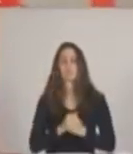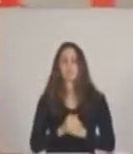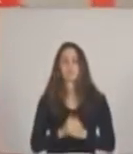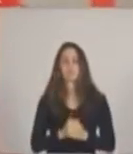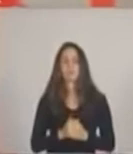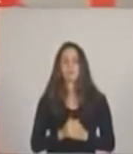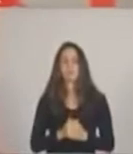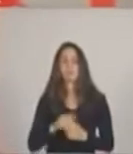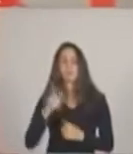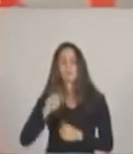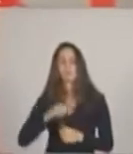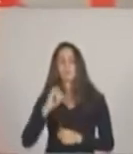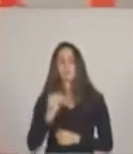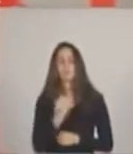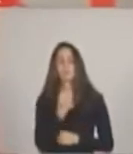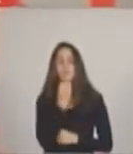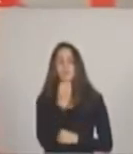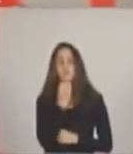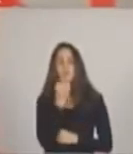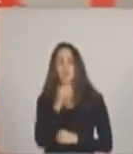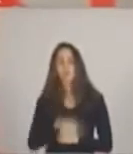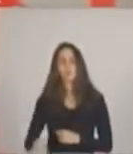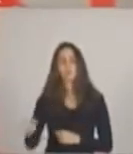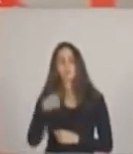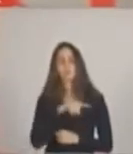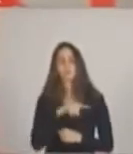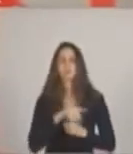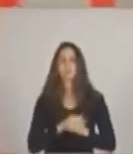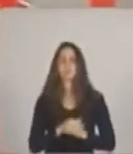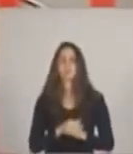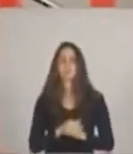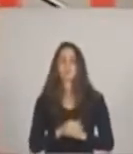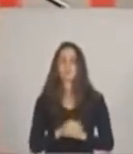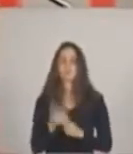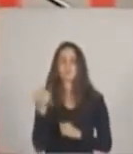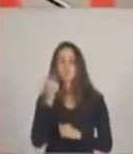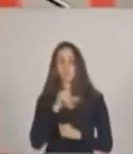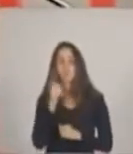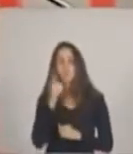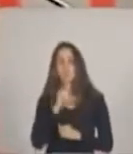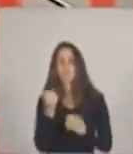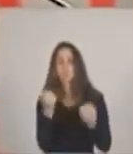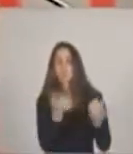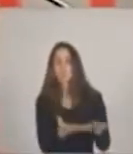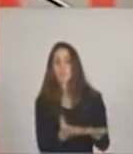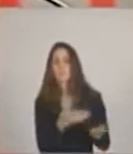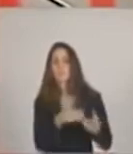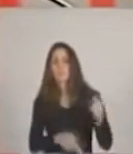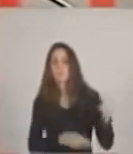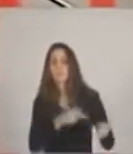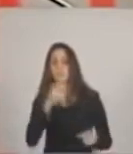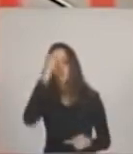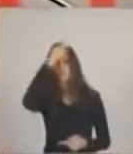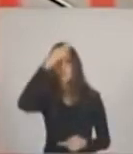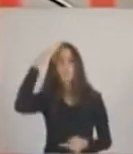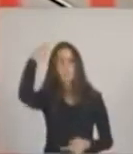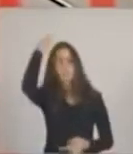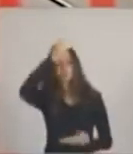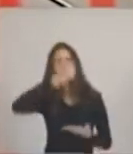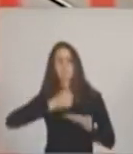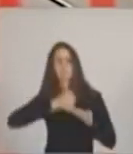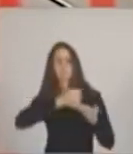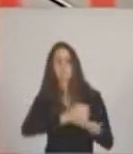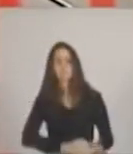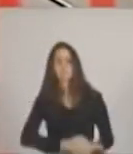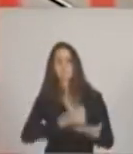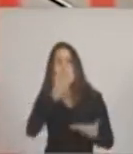É a oportunidade de nós darmos ao povo do nosso Estado saber o